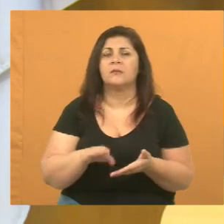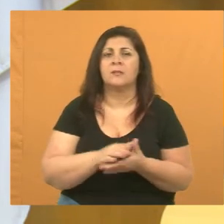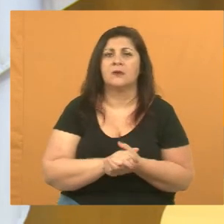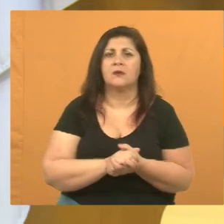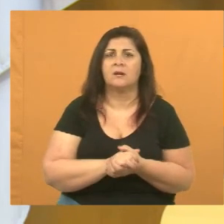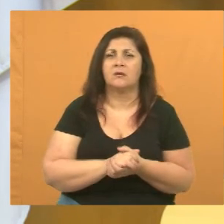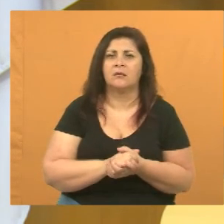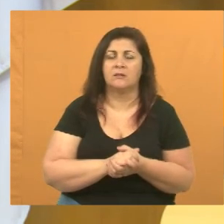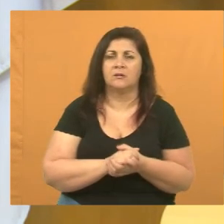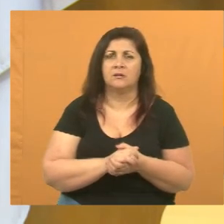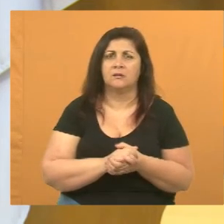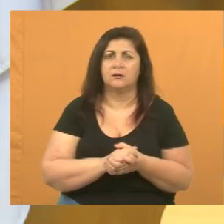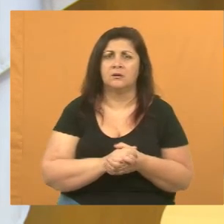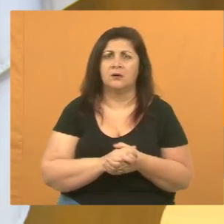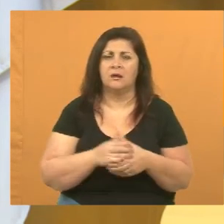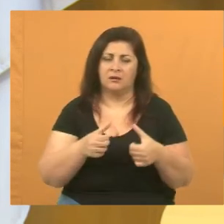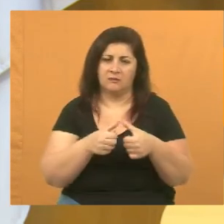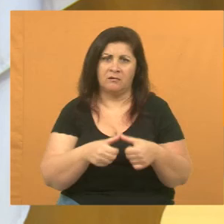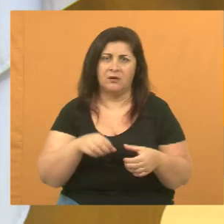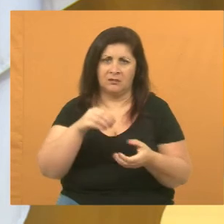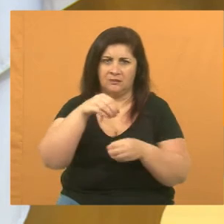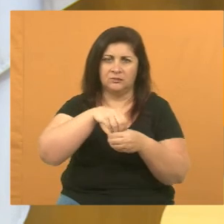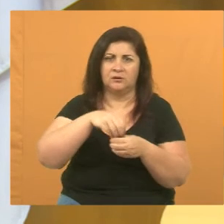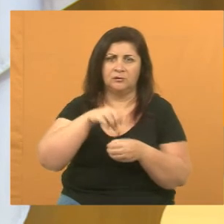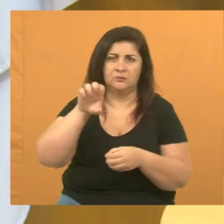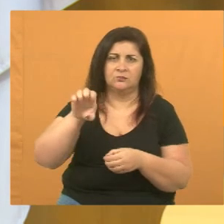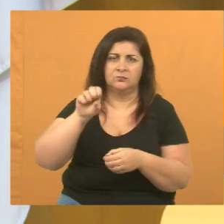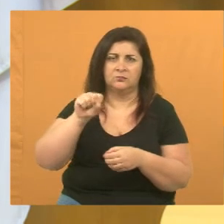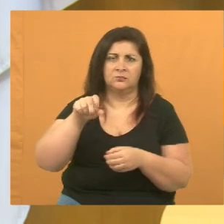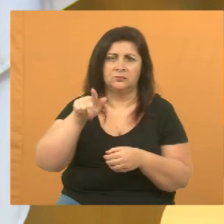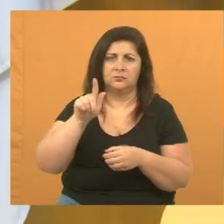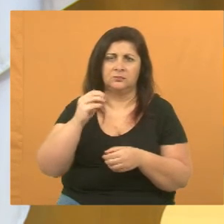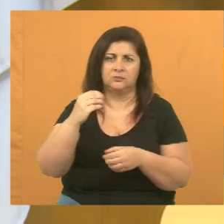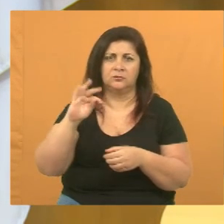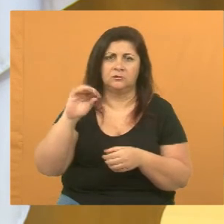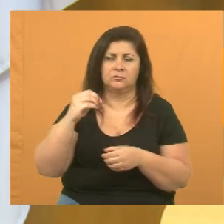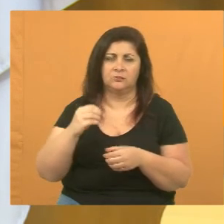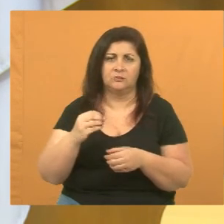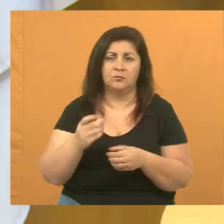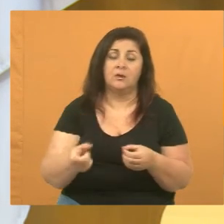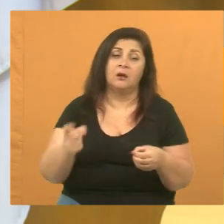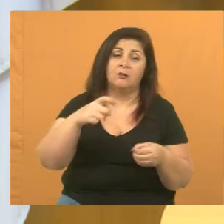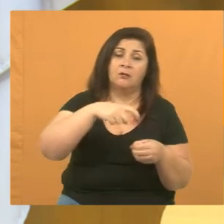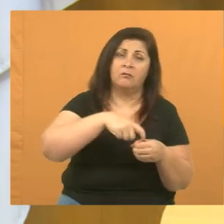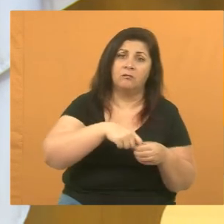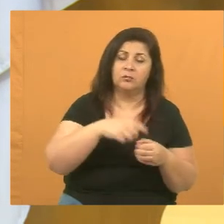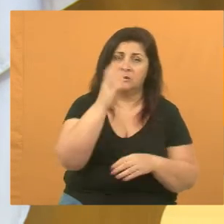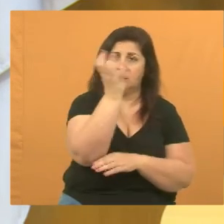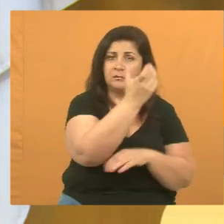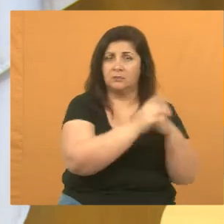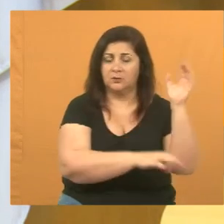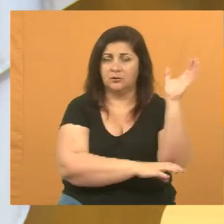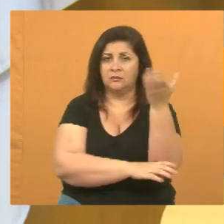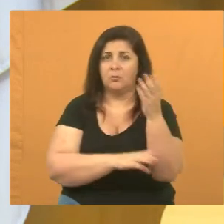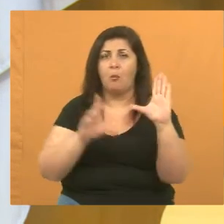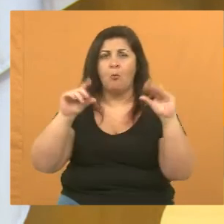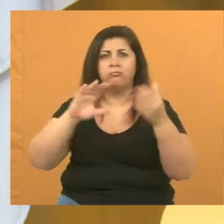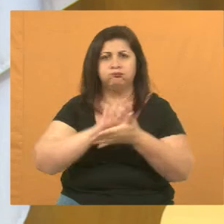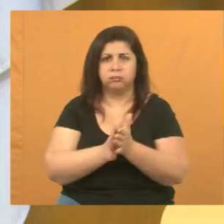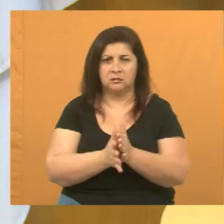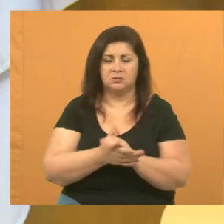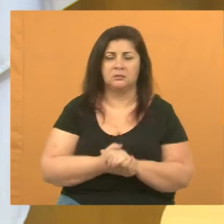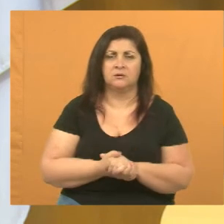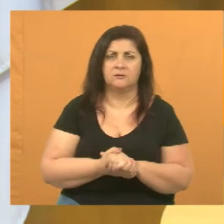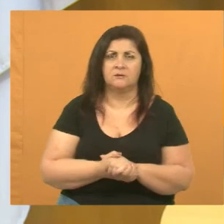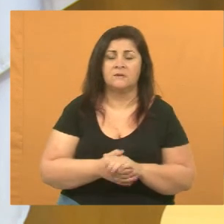sólida contida no esgoto, para que se devolva ao meio ambiente com um mínimo de impacto ambiental. Isto